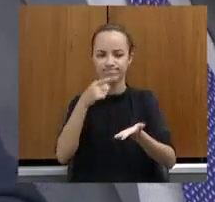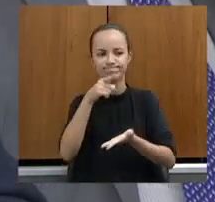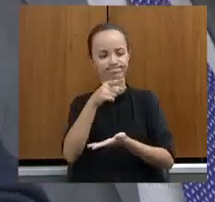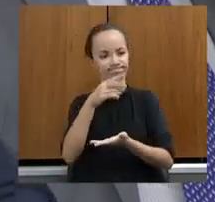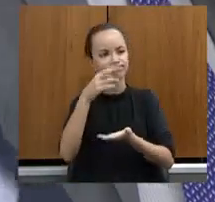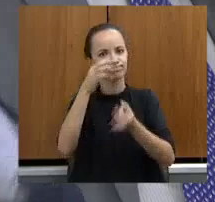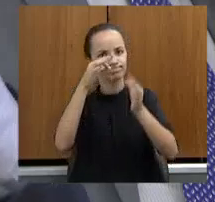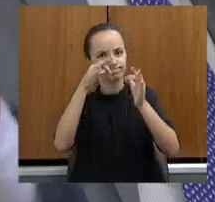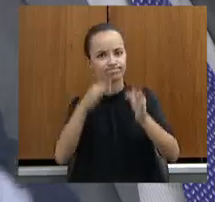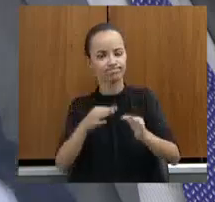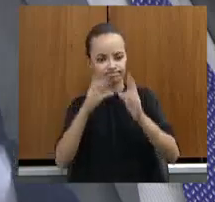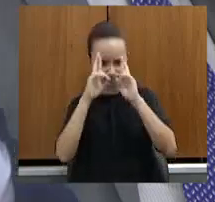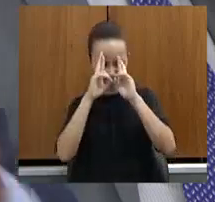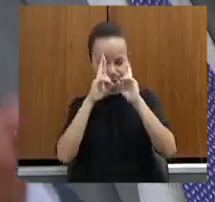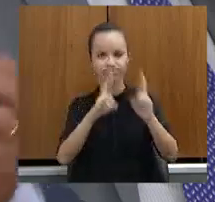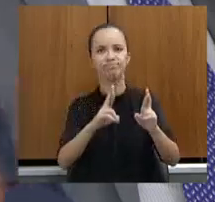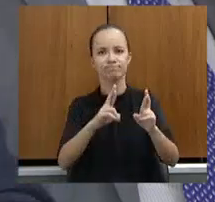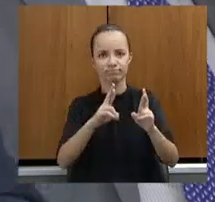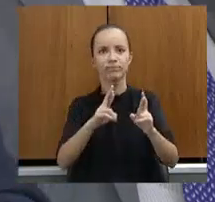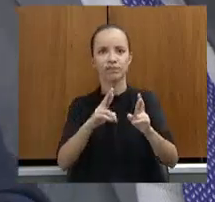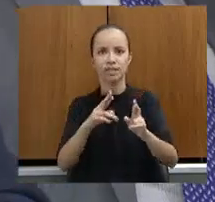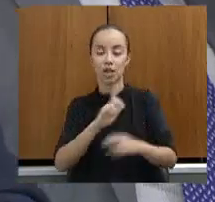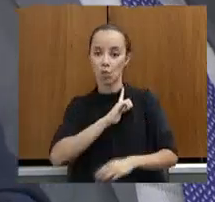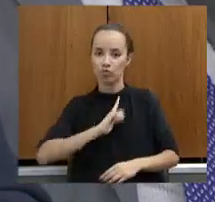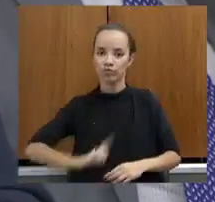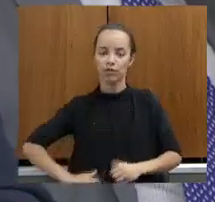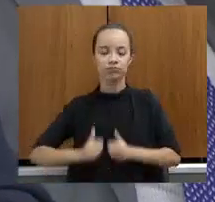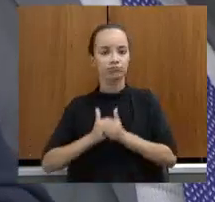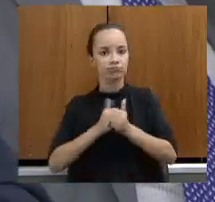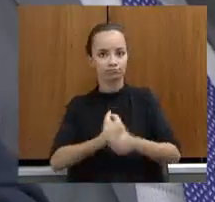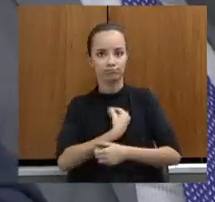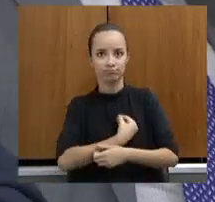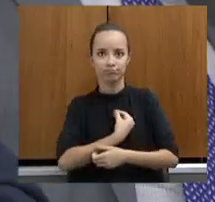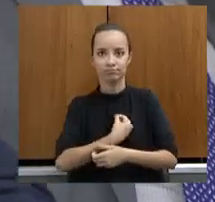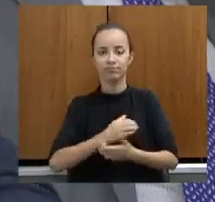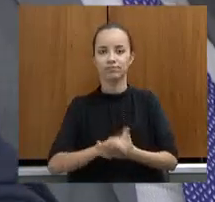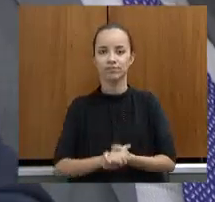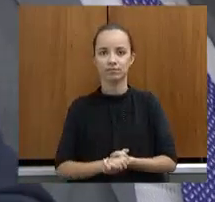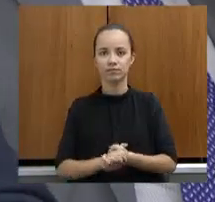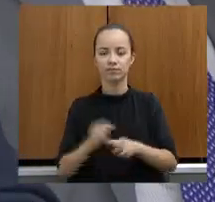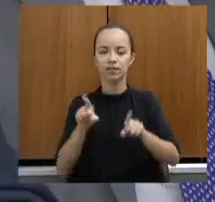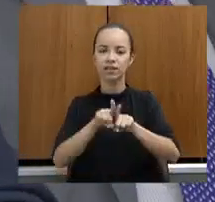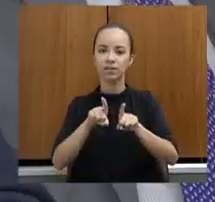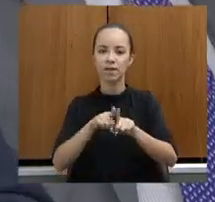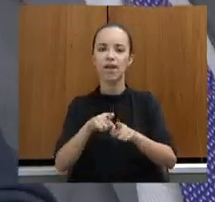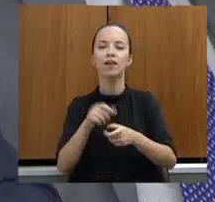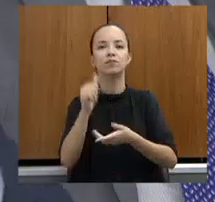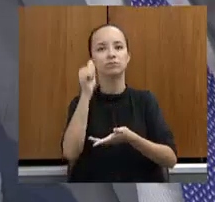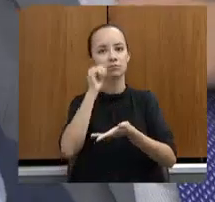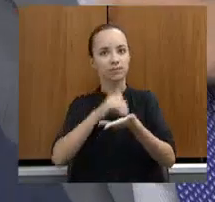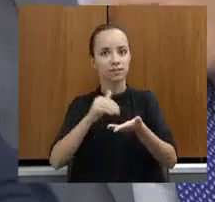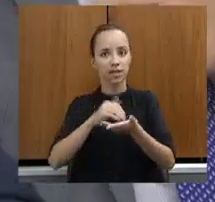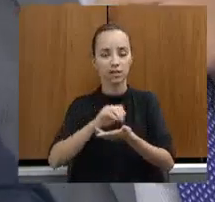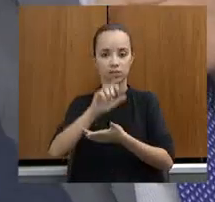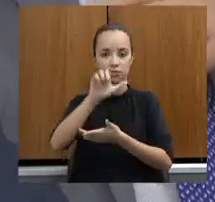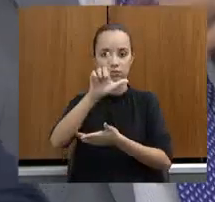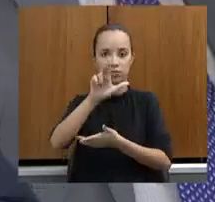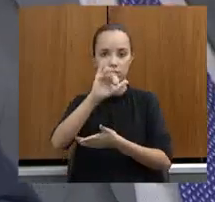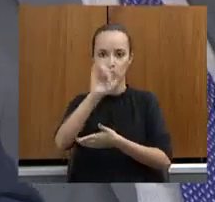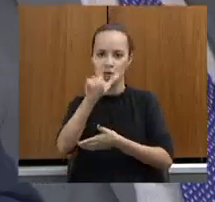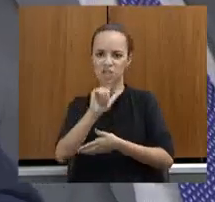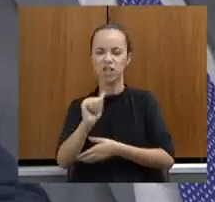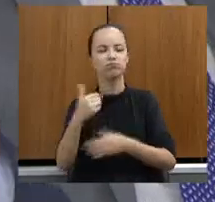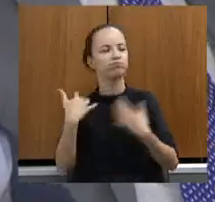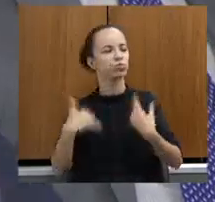poder judiciário com a participação de todo o governo da mesma forma a nossa cantar Luiza Barreto tão competente